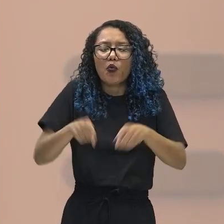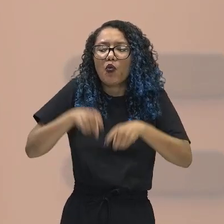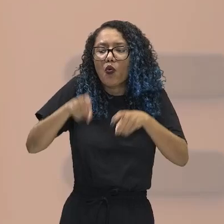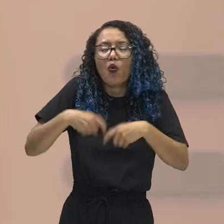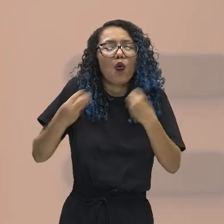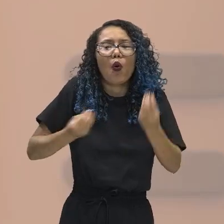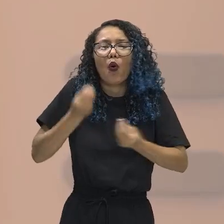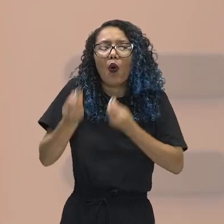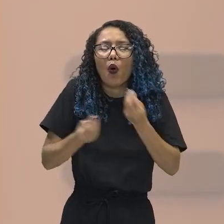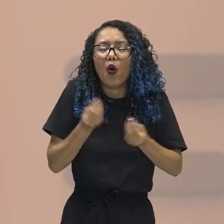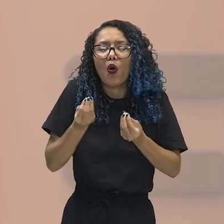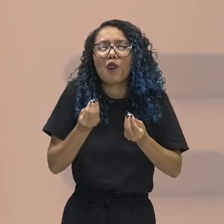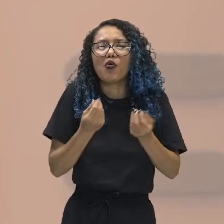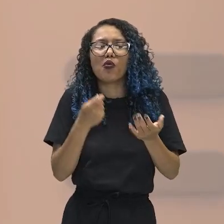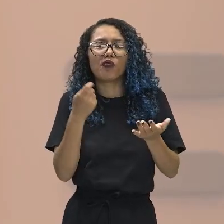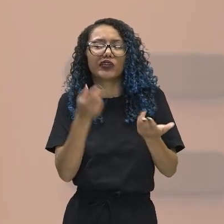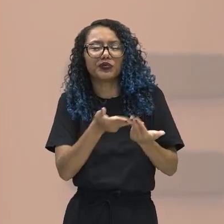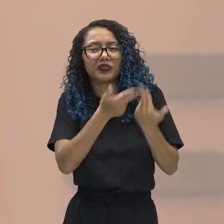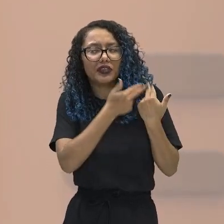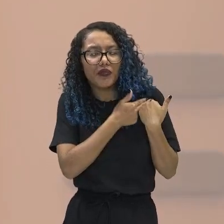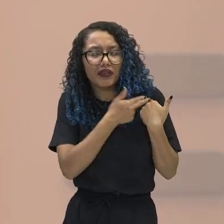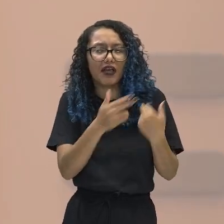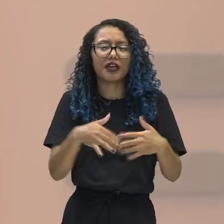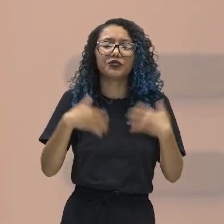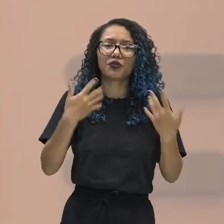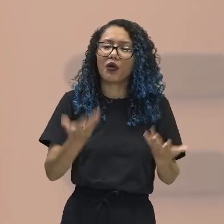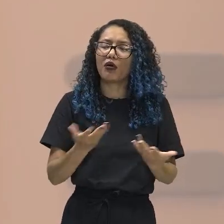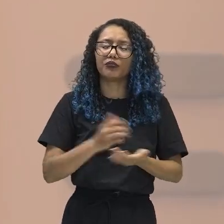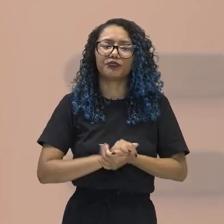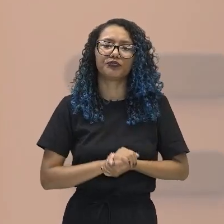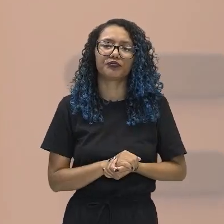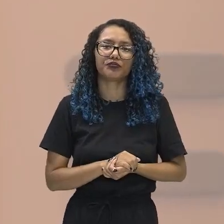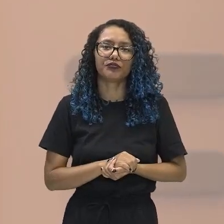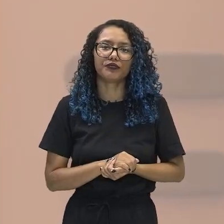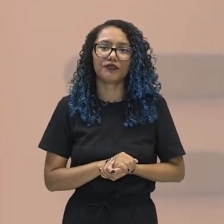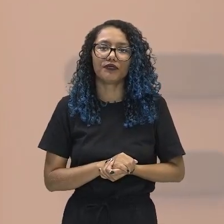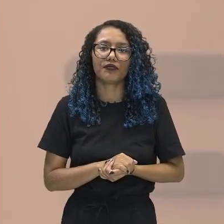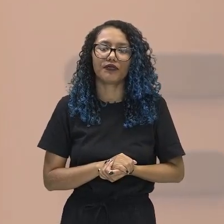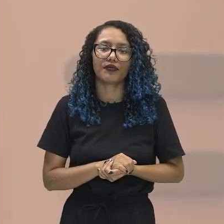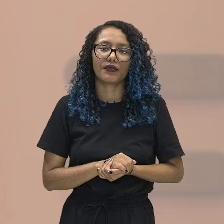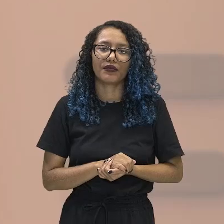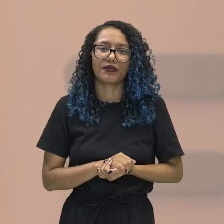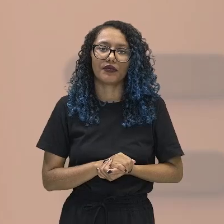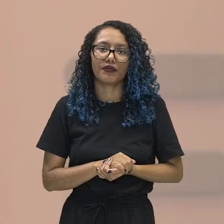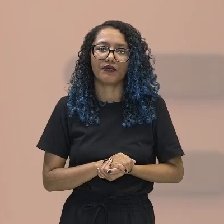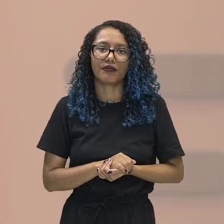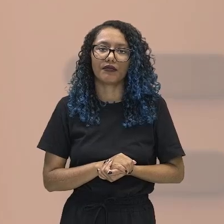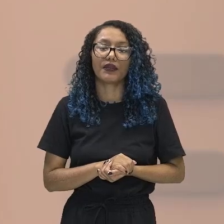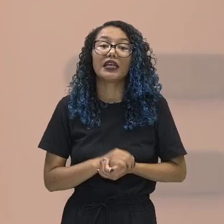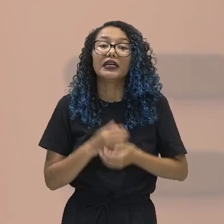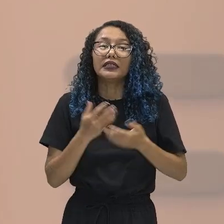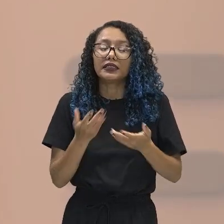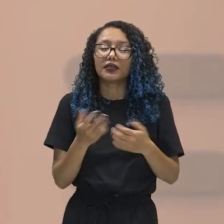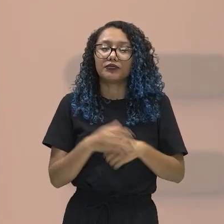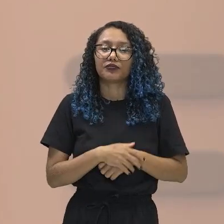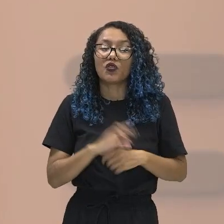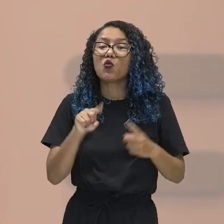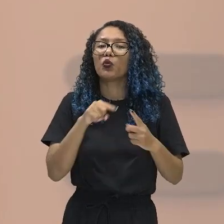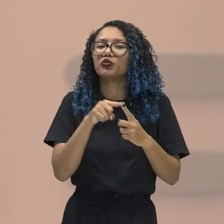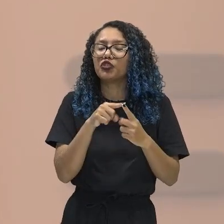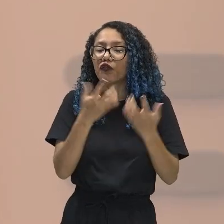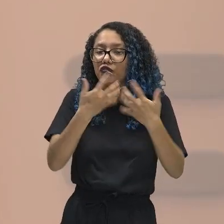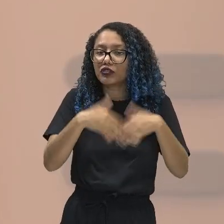eram as obrigações que eles tinham que cumprir para com o seu senhor? A gente costuma dizer que a função do camponês era trabalhar, tá,